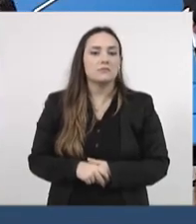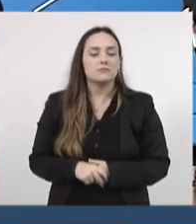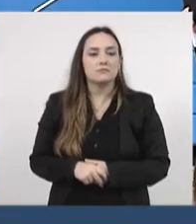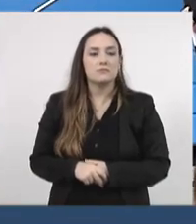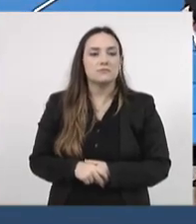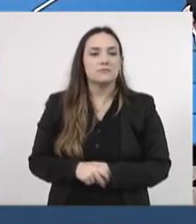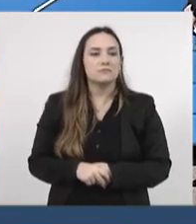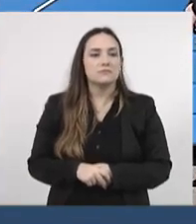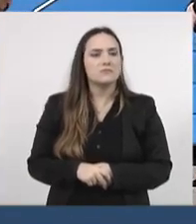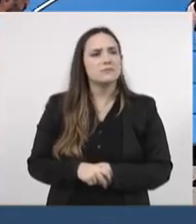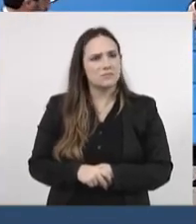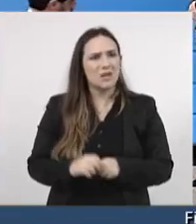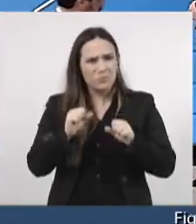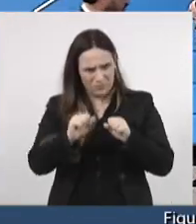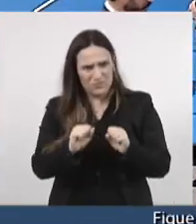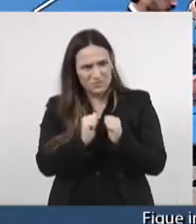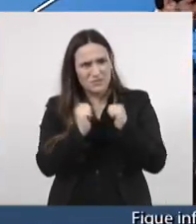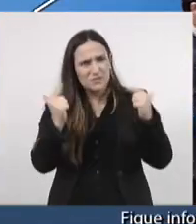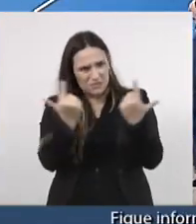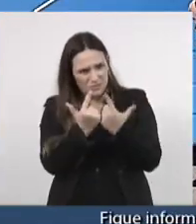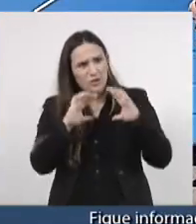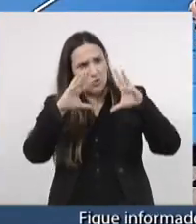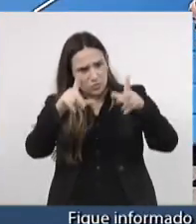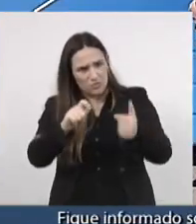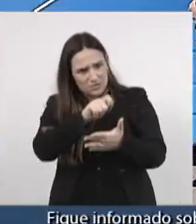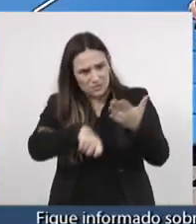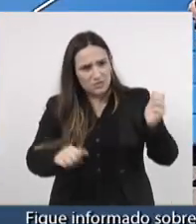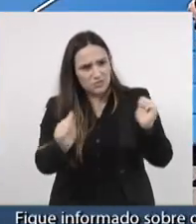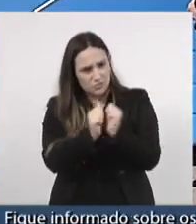Se o senhor permitir, vamos fazer em nome da casa, deputado.